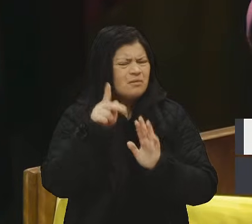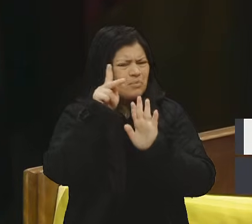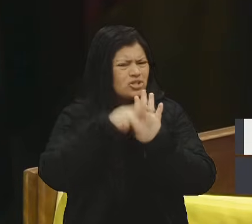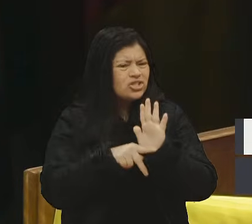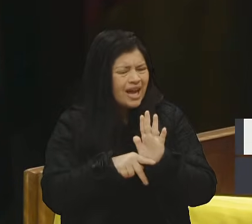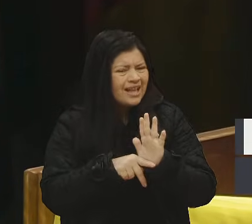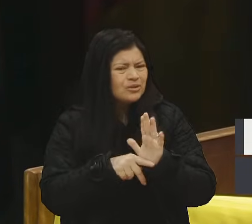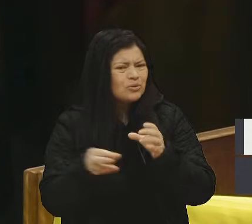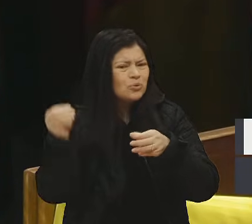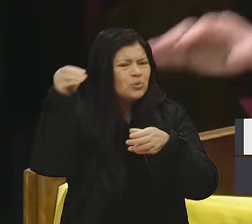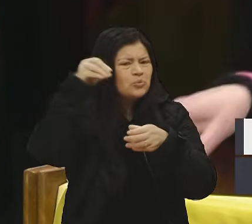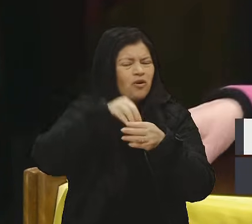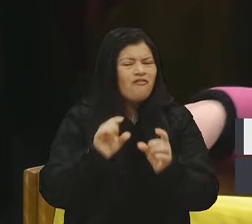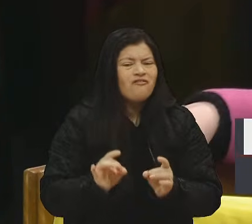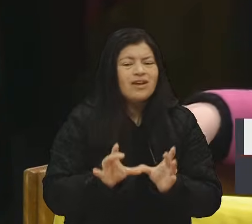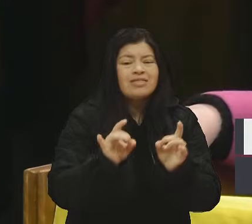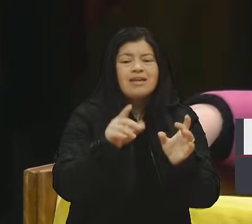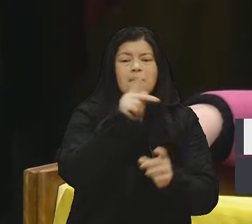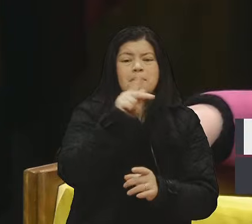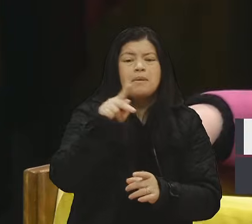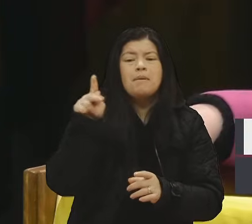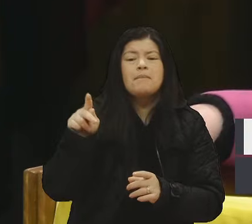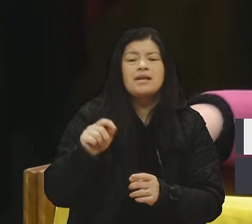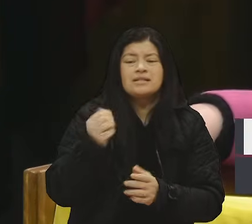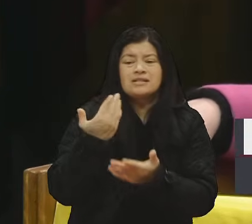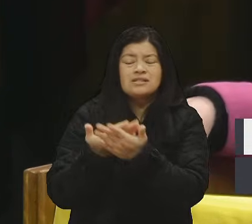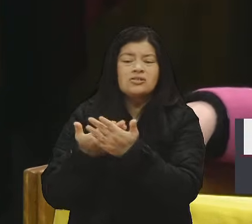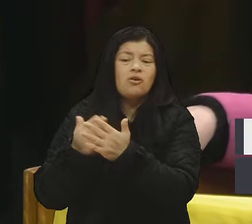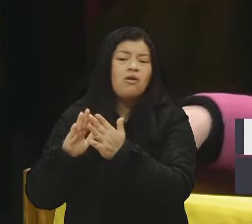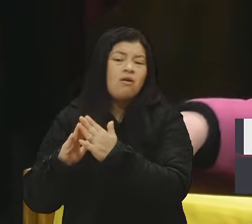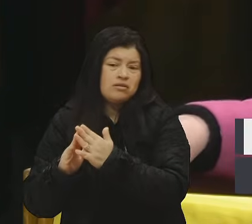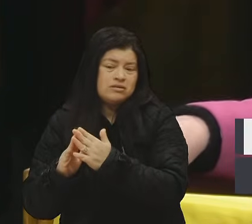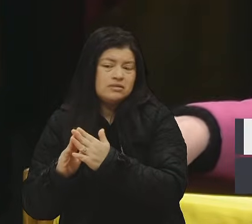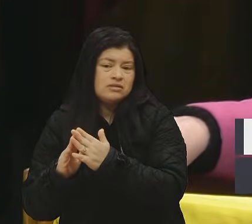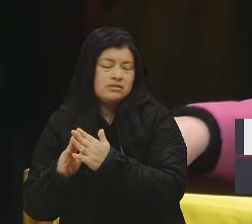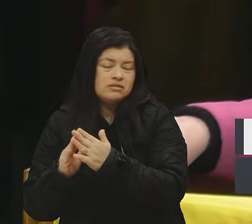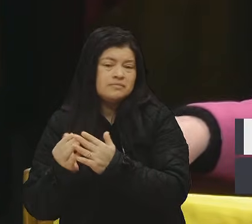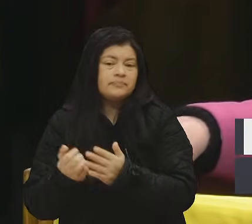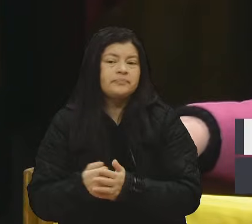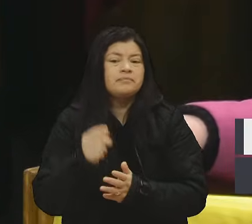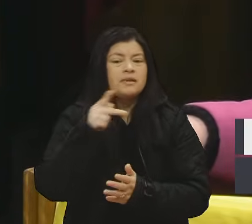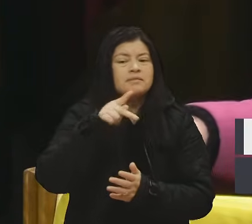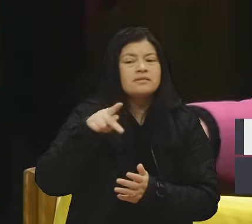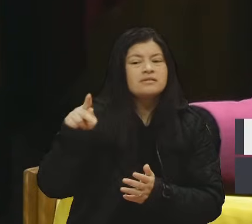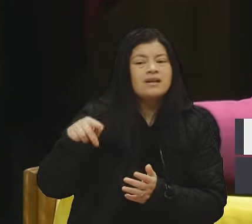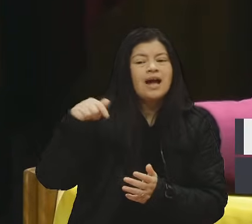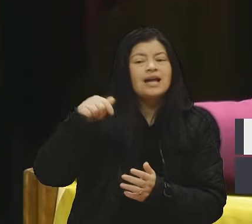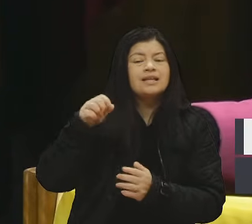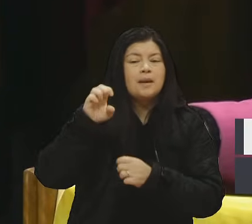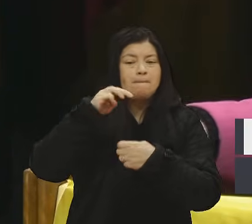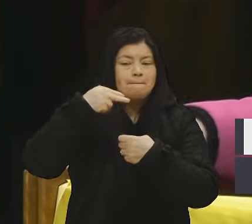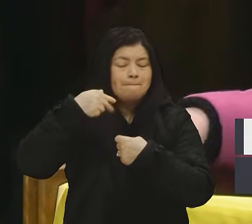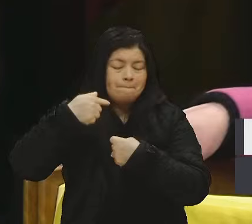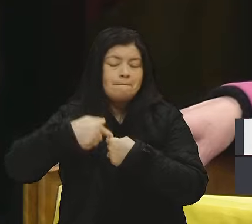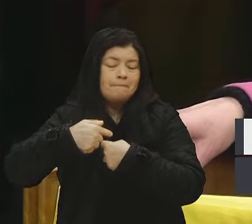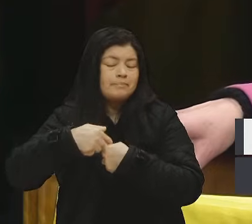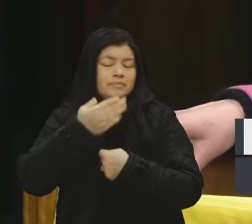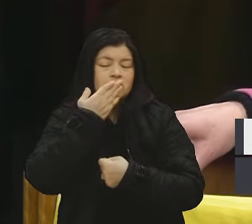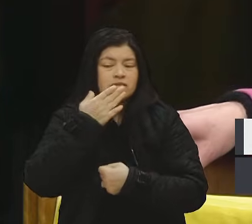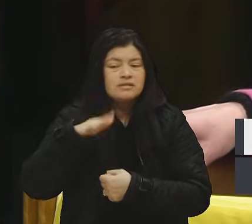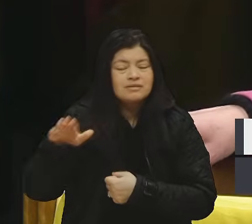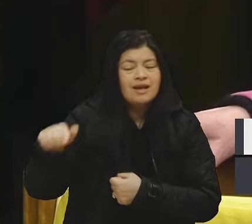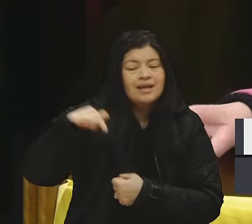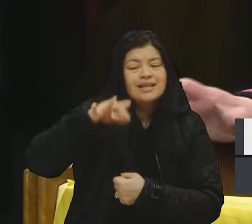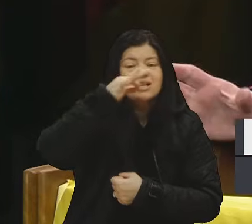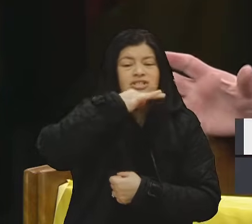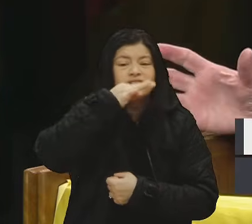embutido na venda das PPPs das escolas estaduais, na venda das PPPs aqui das escolas infantis em Caxias do